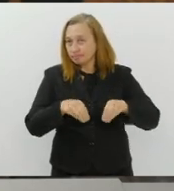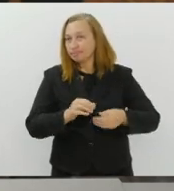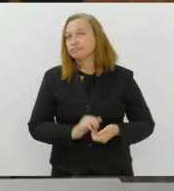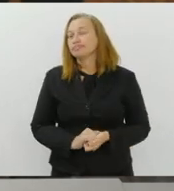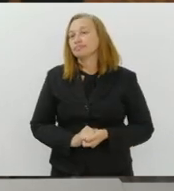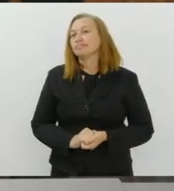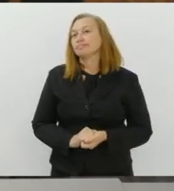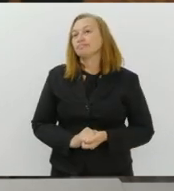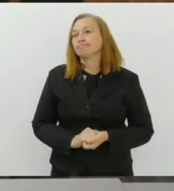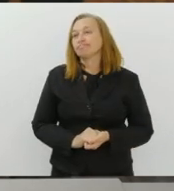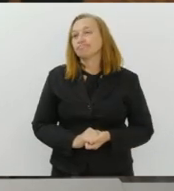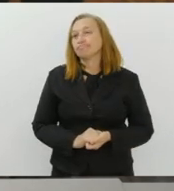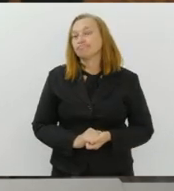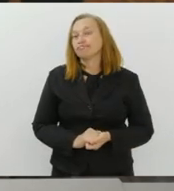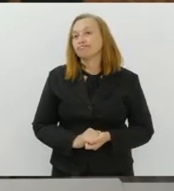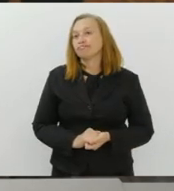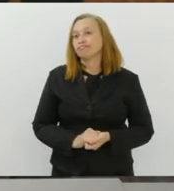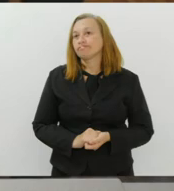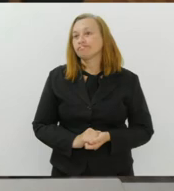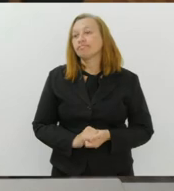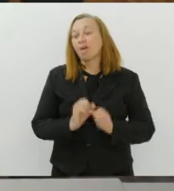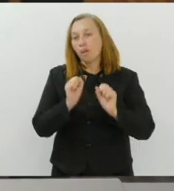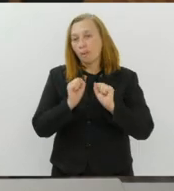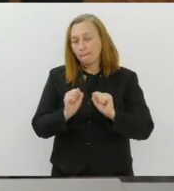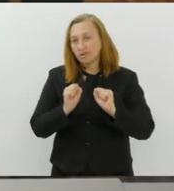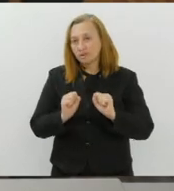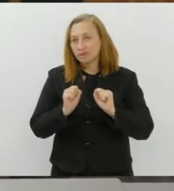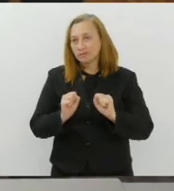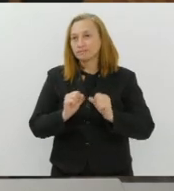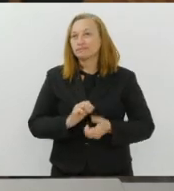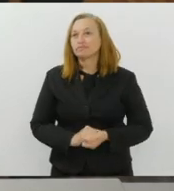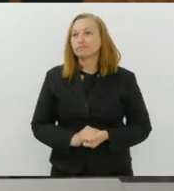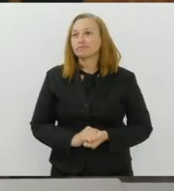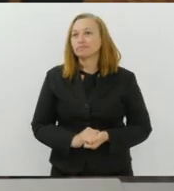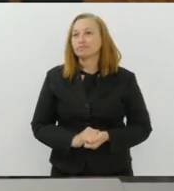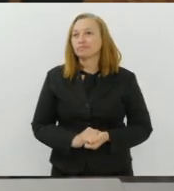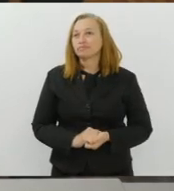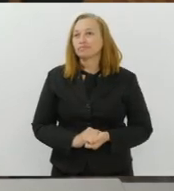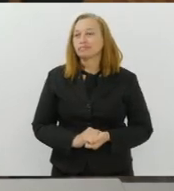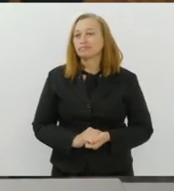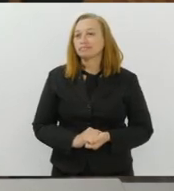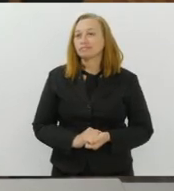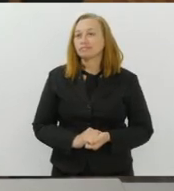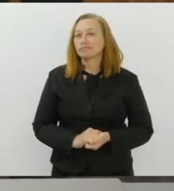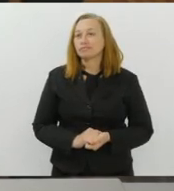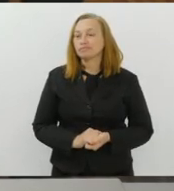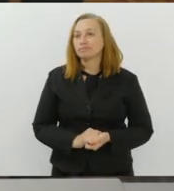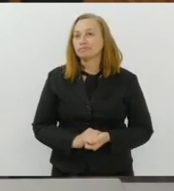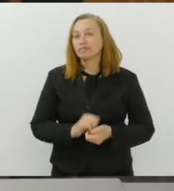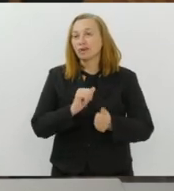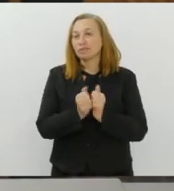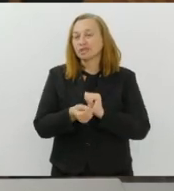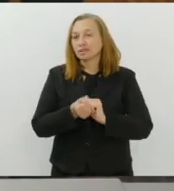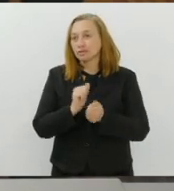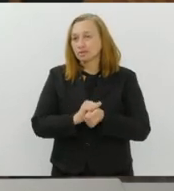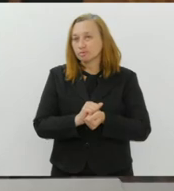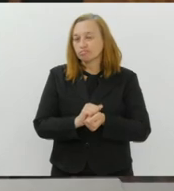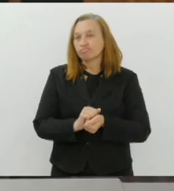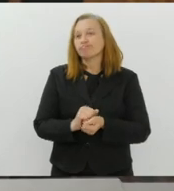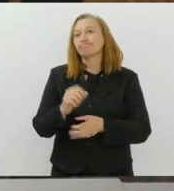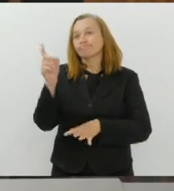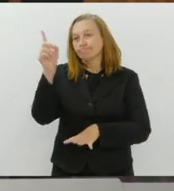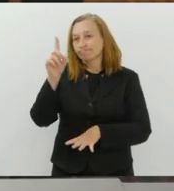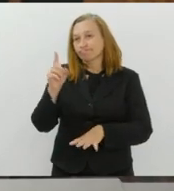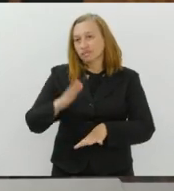e que elas possam ter a sua habilitação e reabilitação feitas com